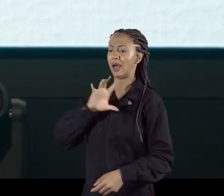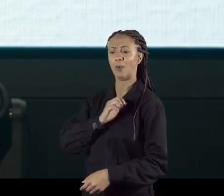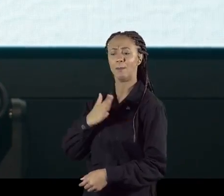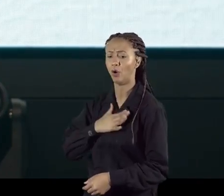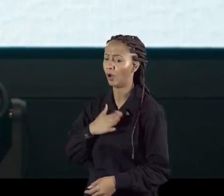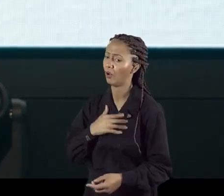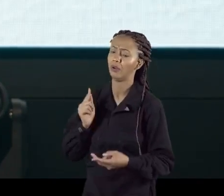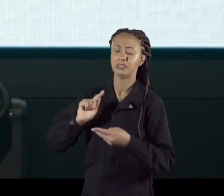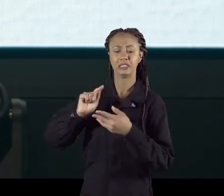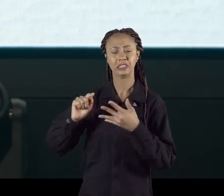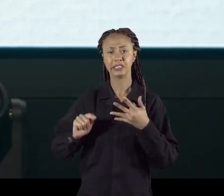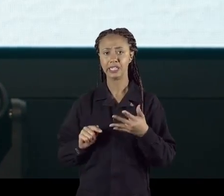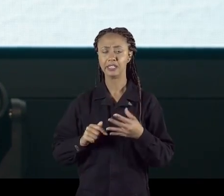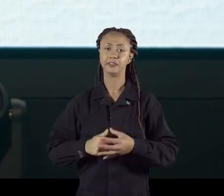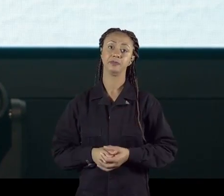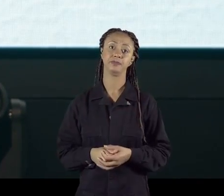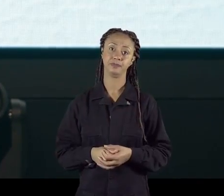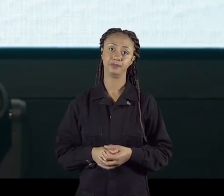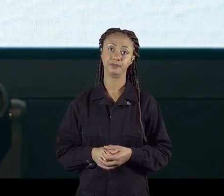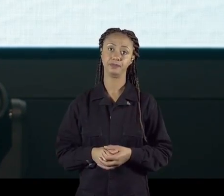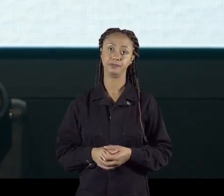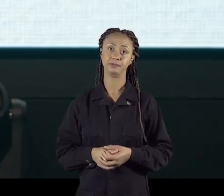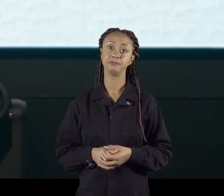paro meu irmão pelo saber